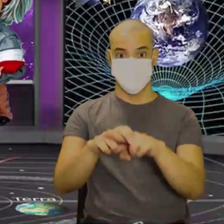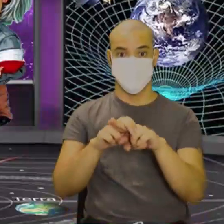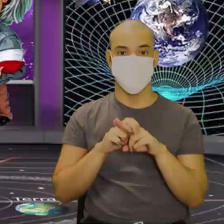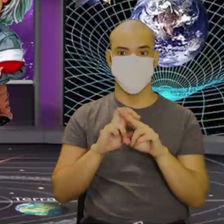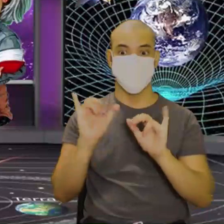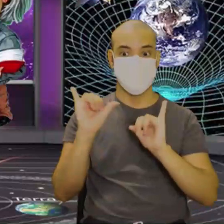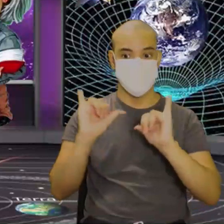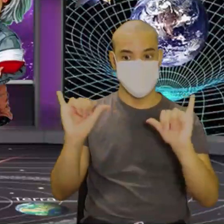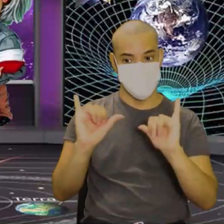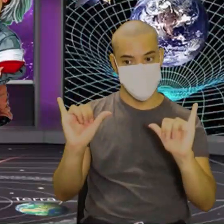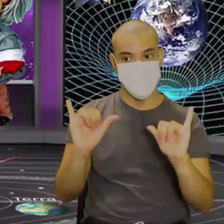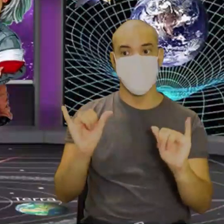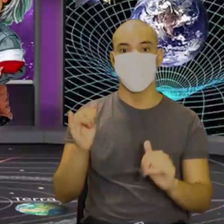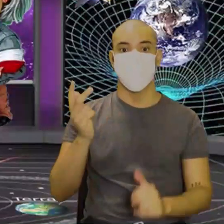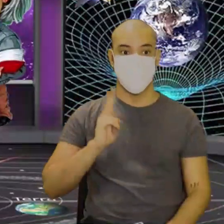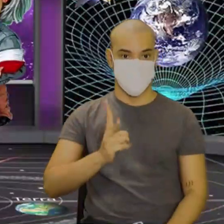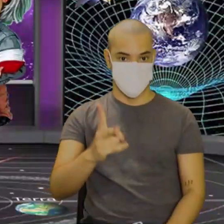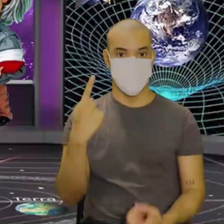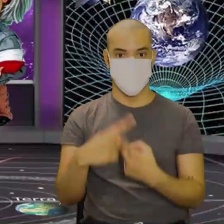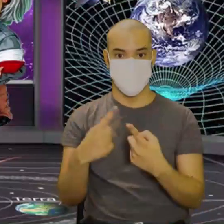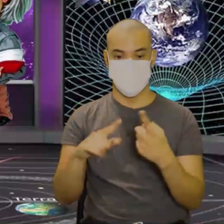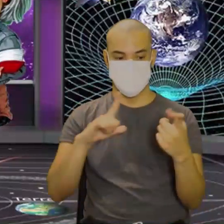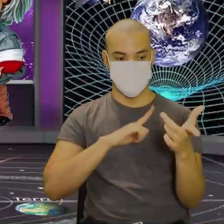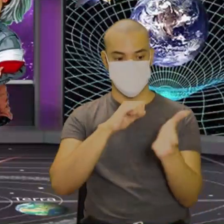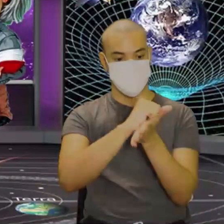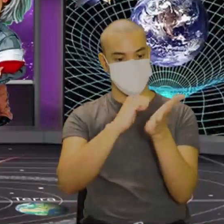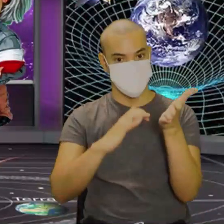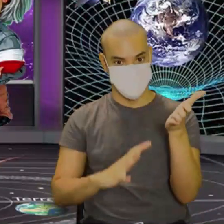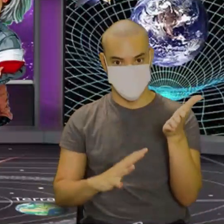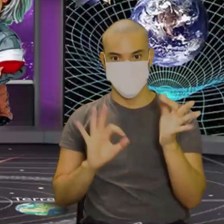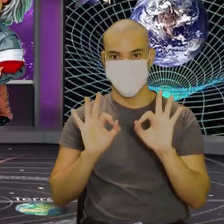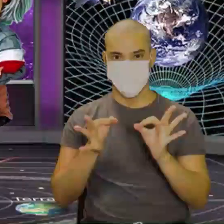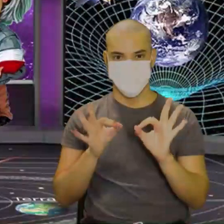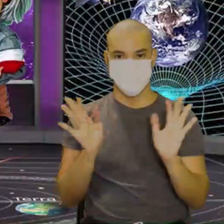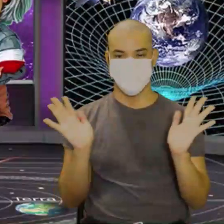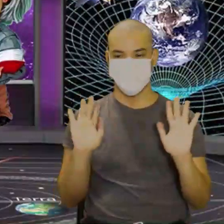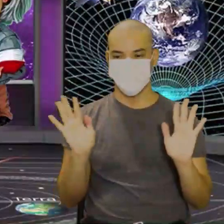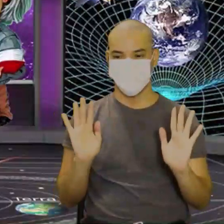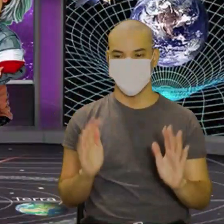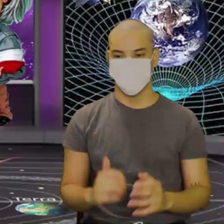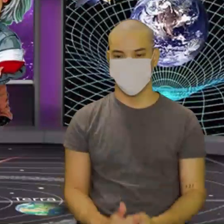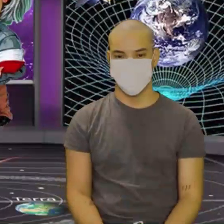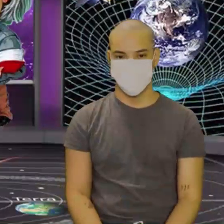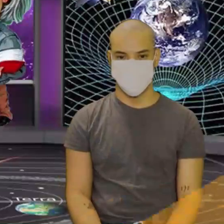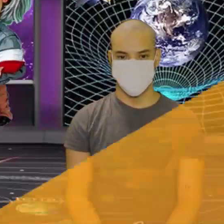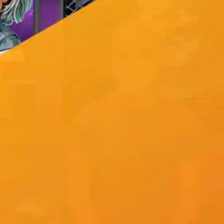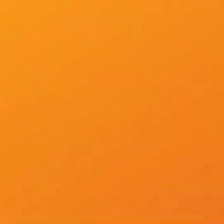Olha só, fiquem comigo que daqui a pouco tem atividade de sala de aula, tá bom? Tchau, tchau.